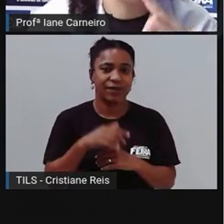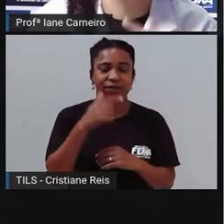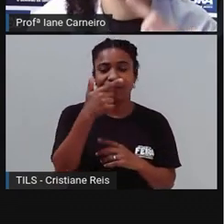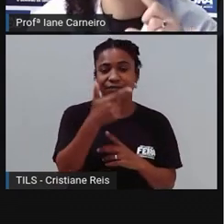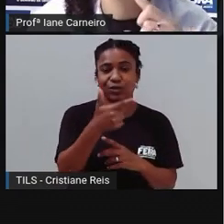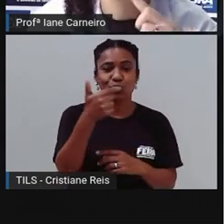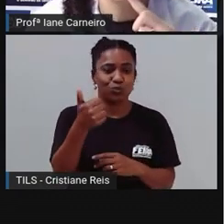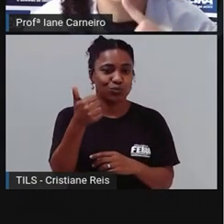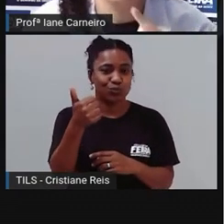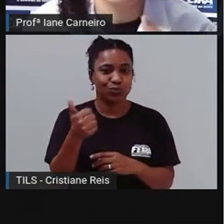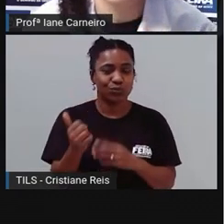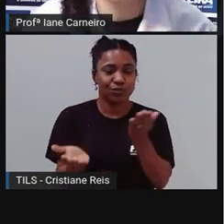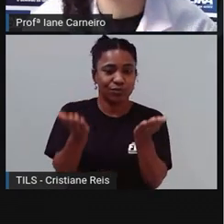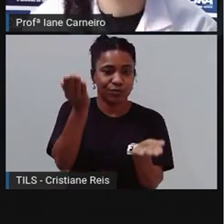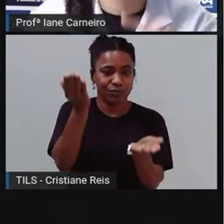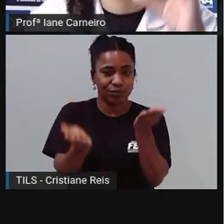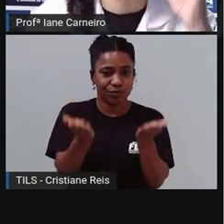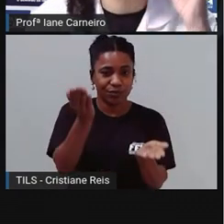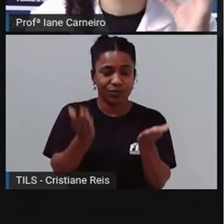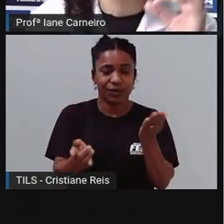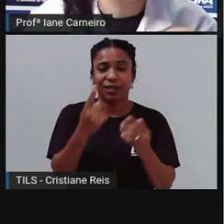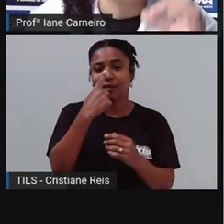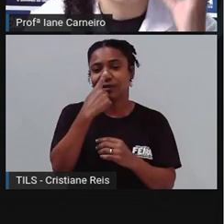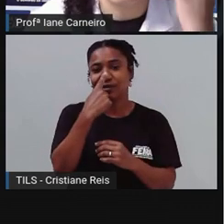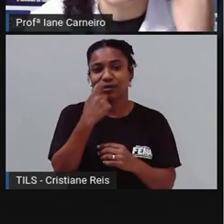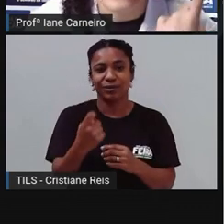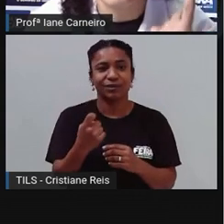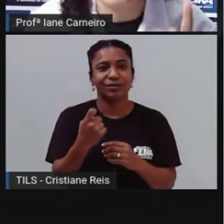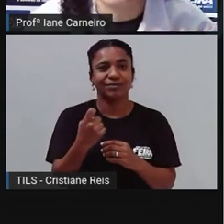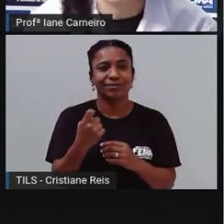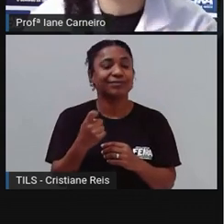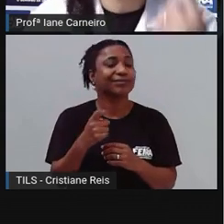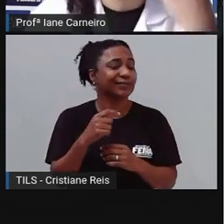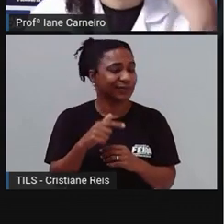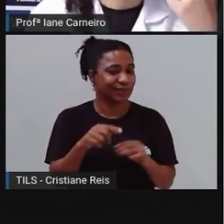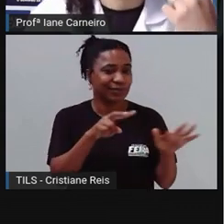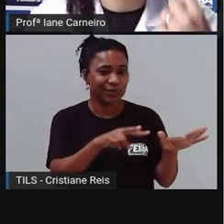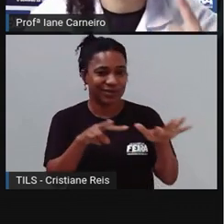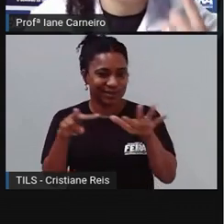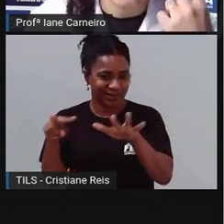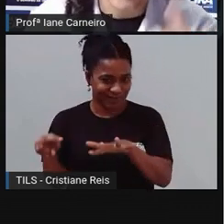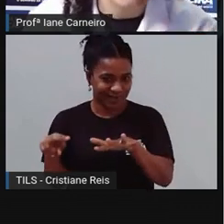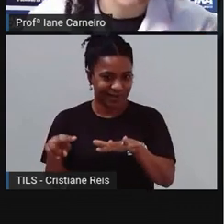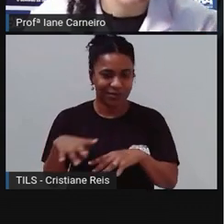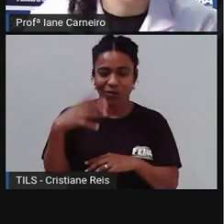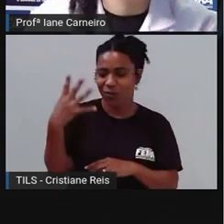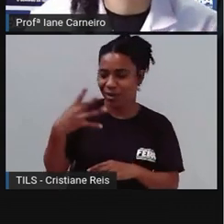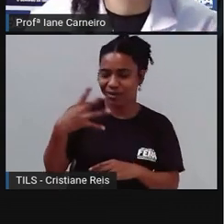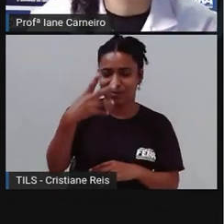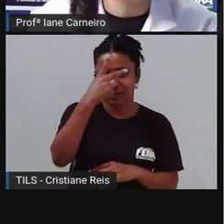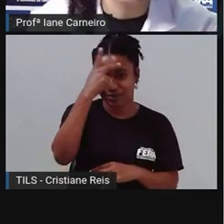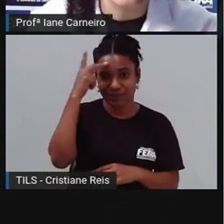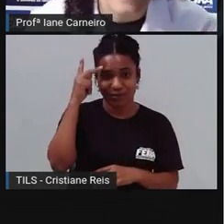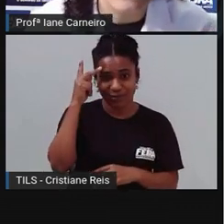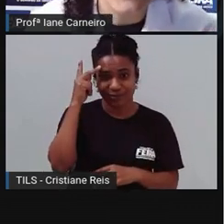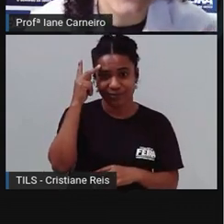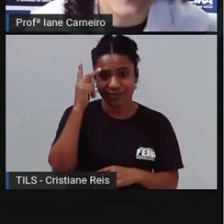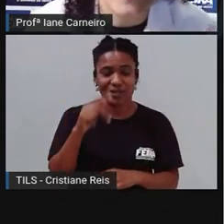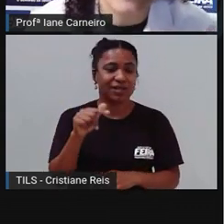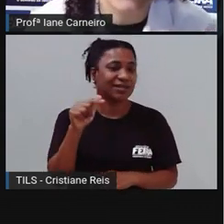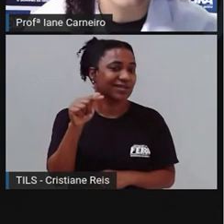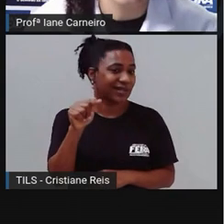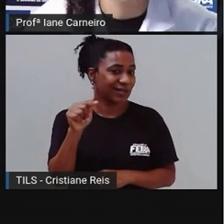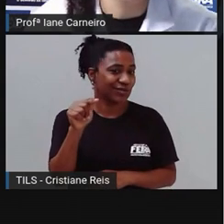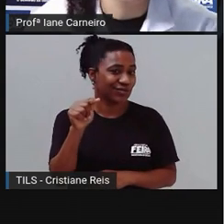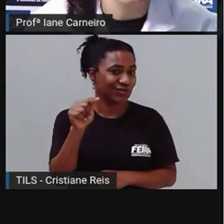produziram 21 quilos de lixo, foram produzidos durante 7 dias por quatro pessoas. Então, durante 7 dias,